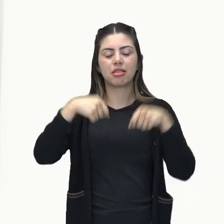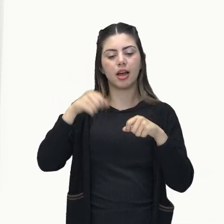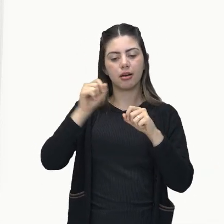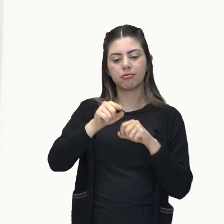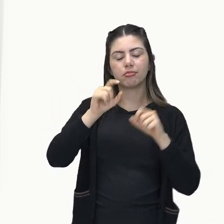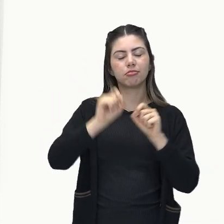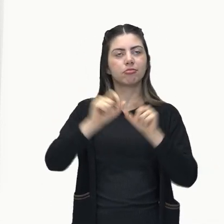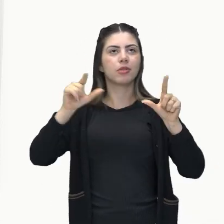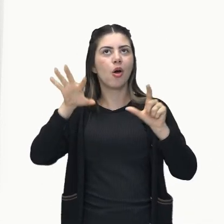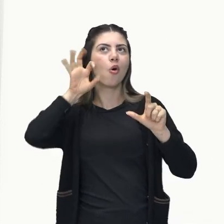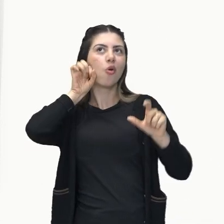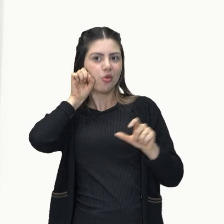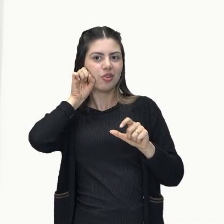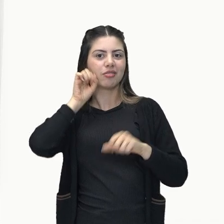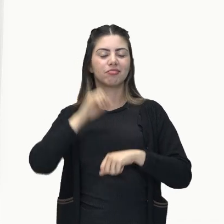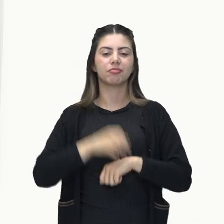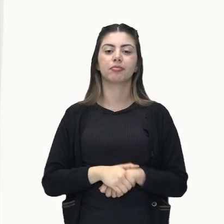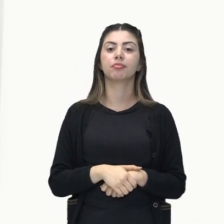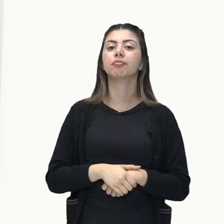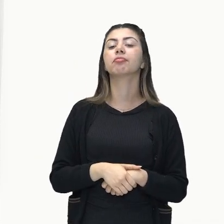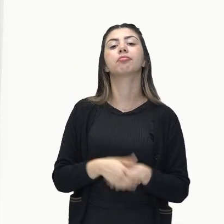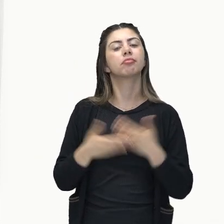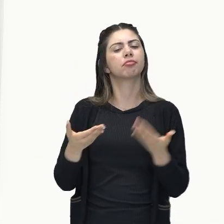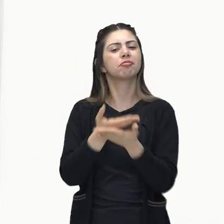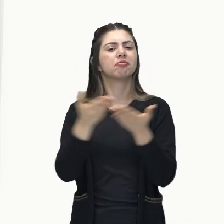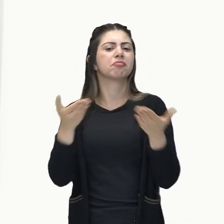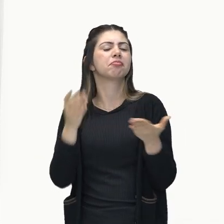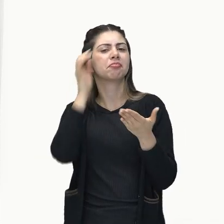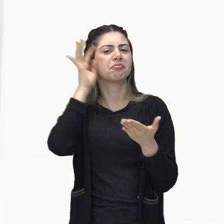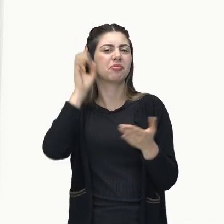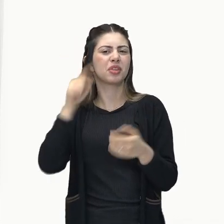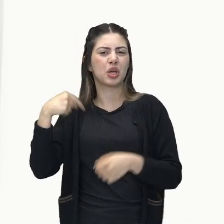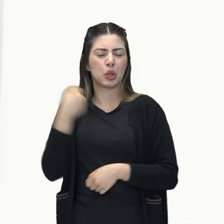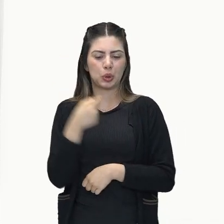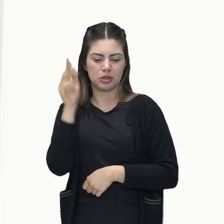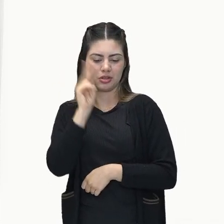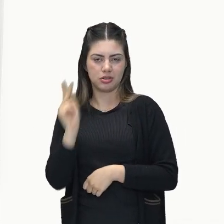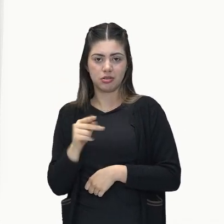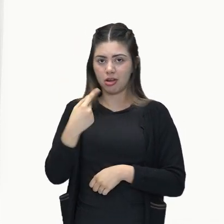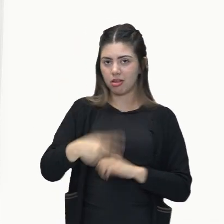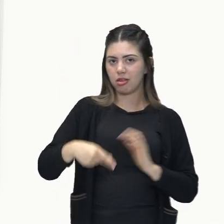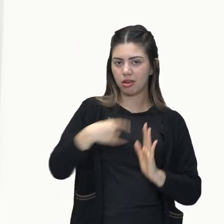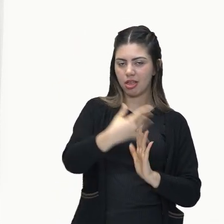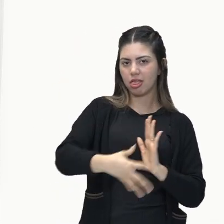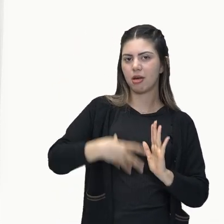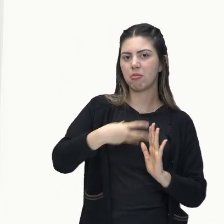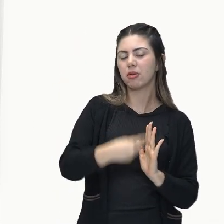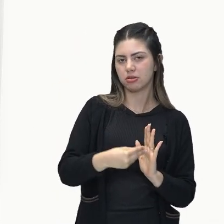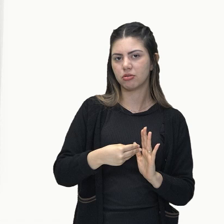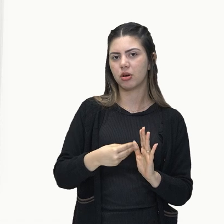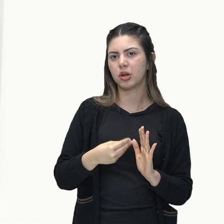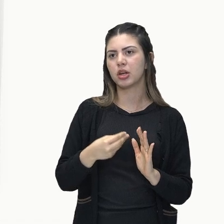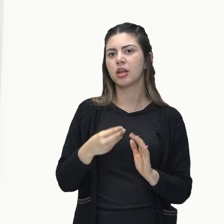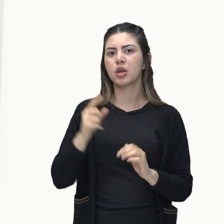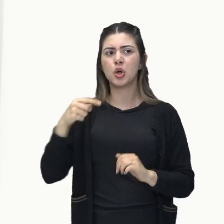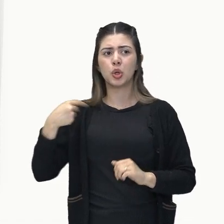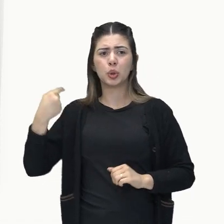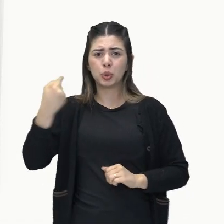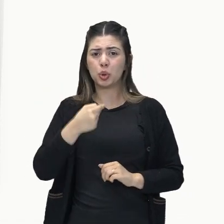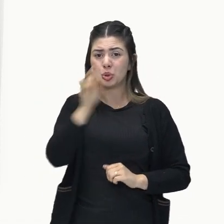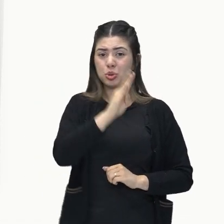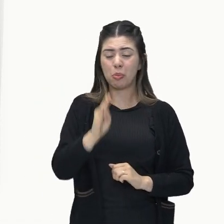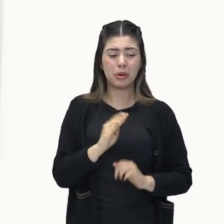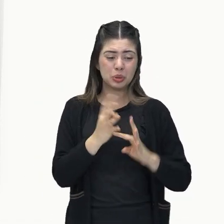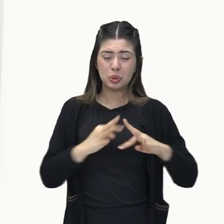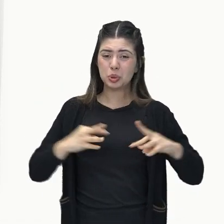essas histórias. E não pensem em vocês que as nossas histórias da Amazônia conhecida no Brasil,